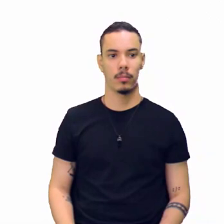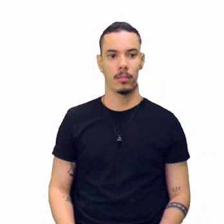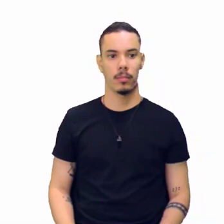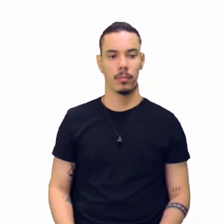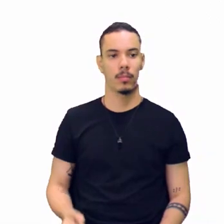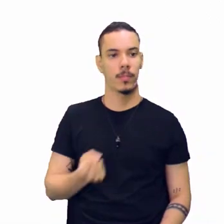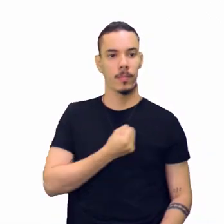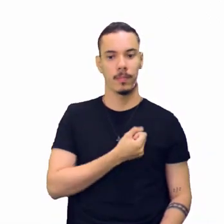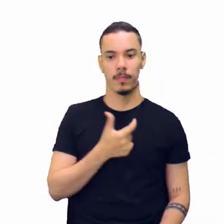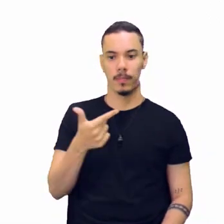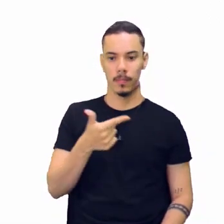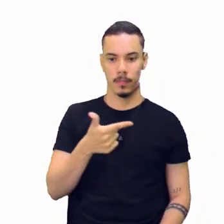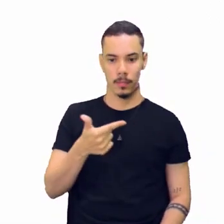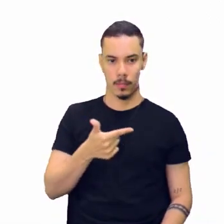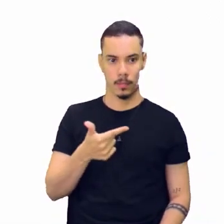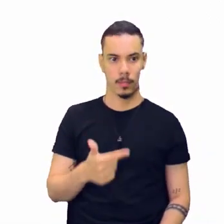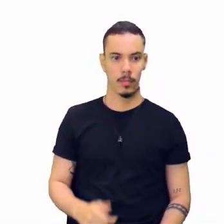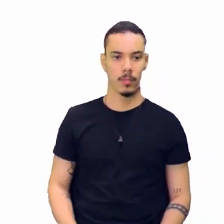2.